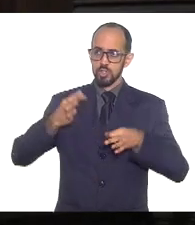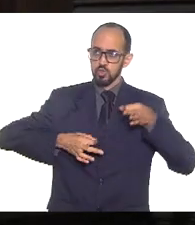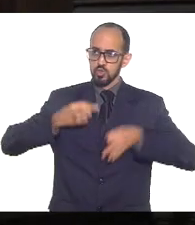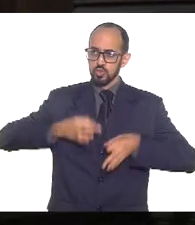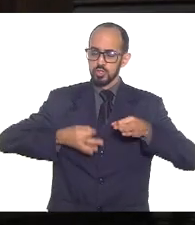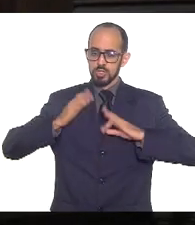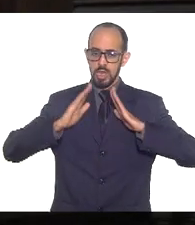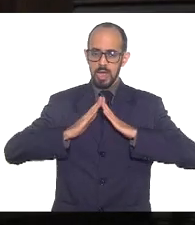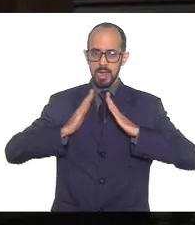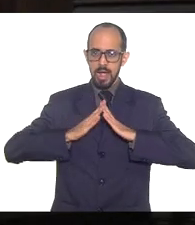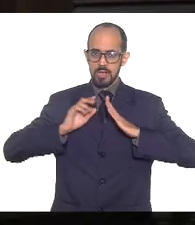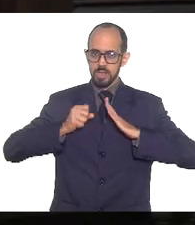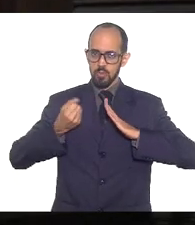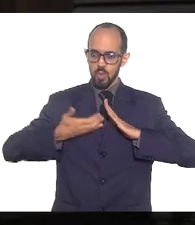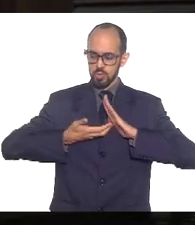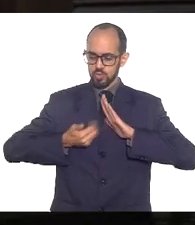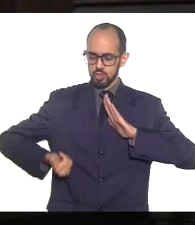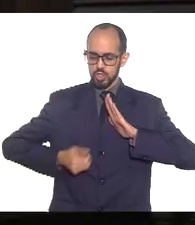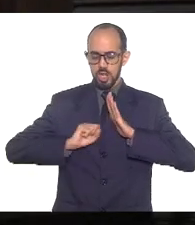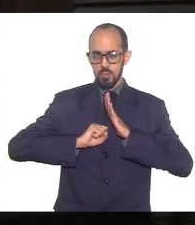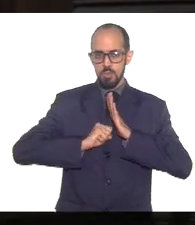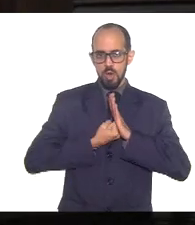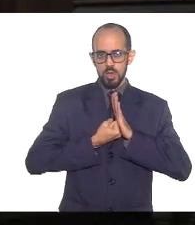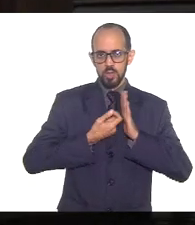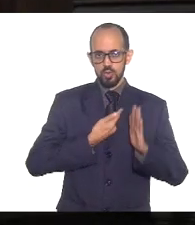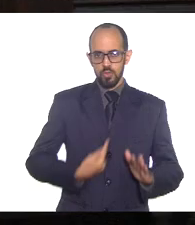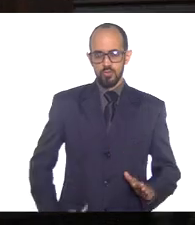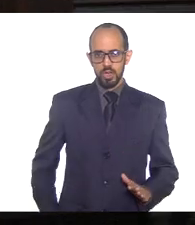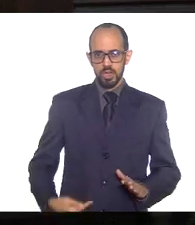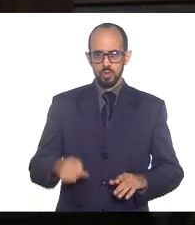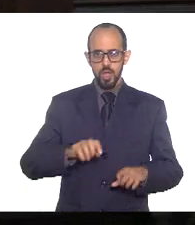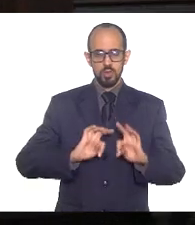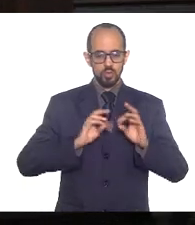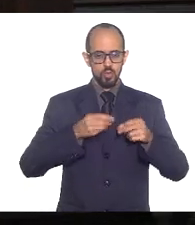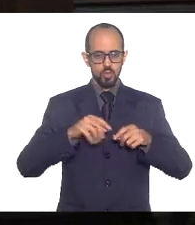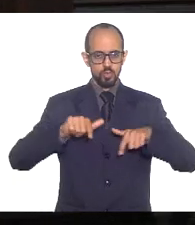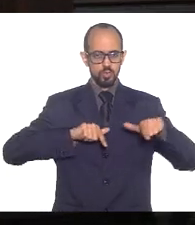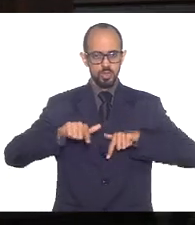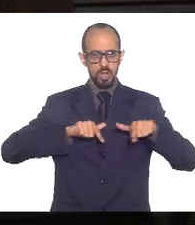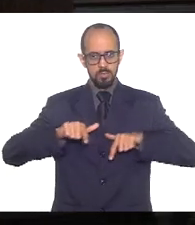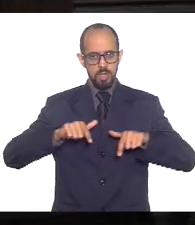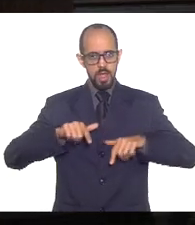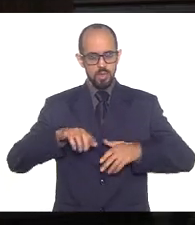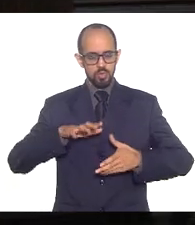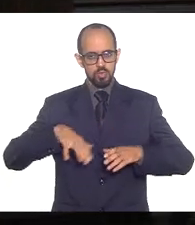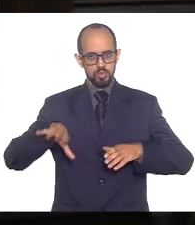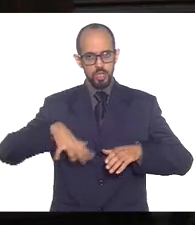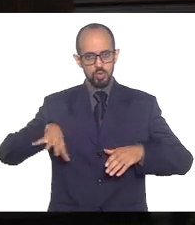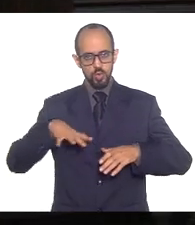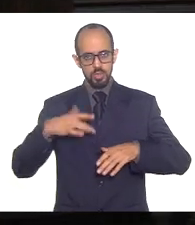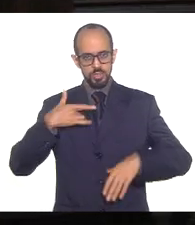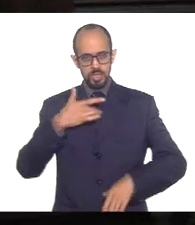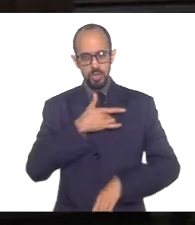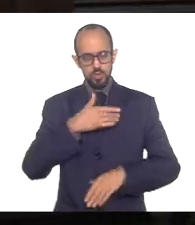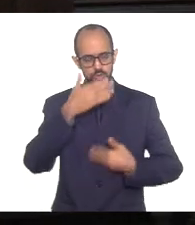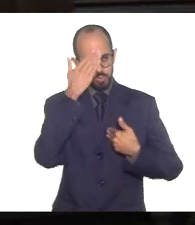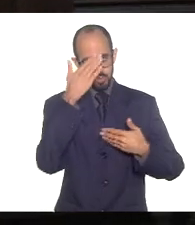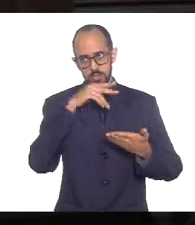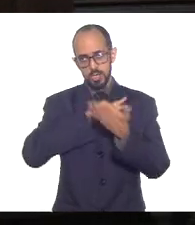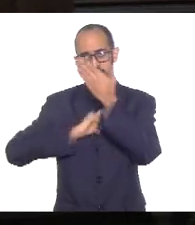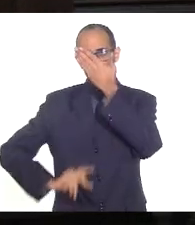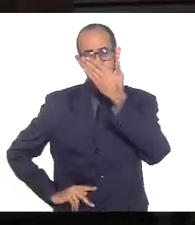quando derruba o veto do governador aqueles e aquelas que trabalham na área da saúde muito obrigada senhor